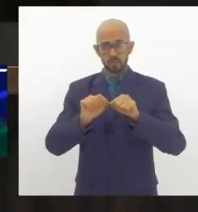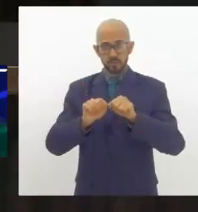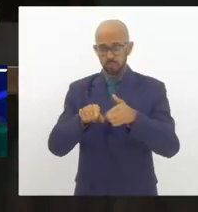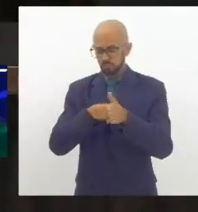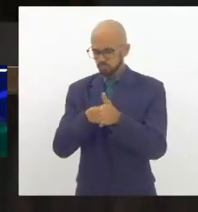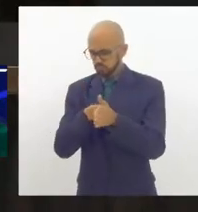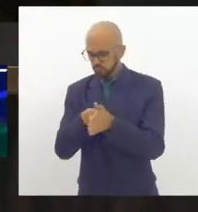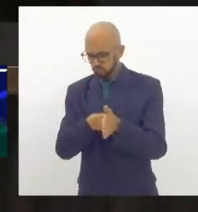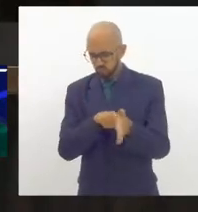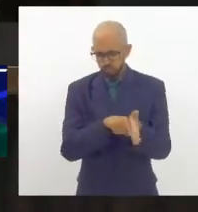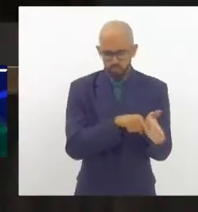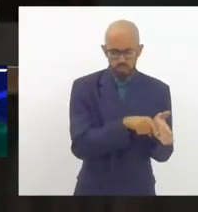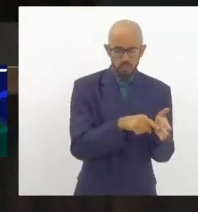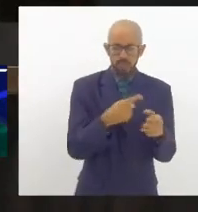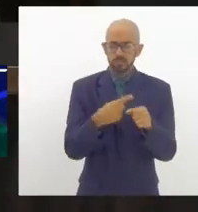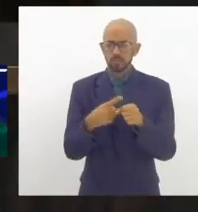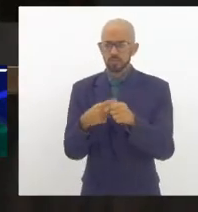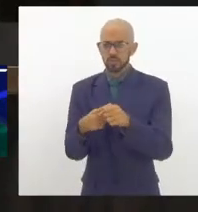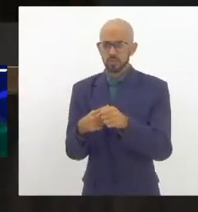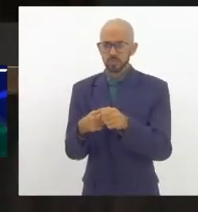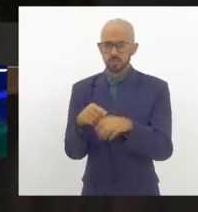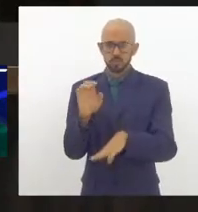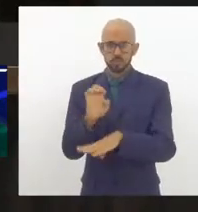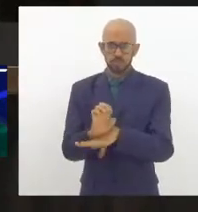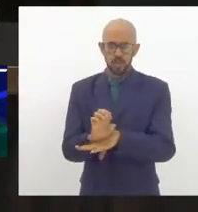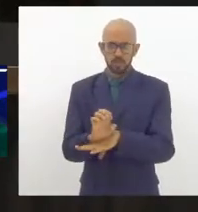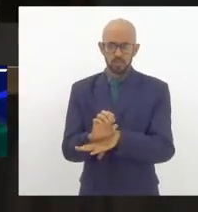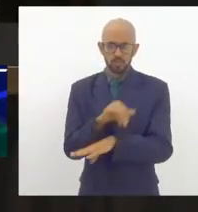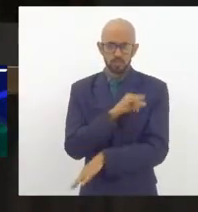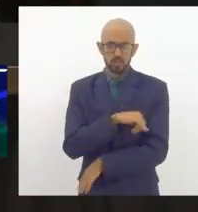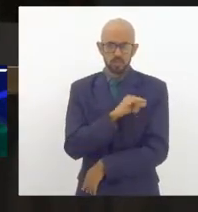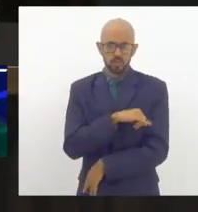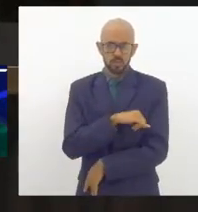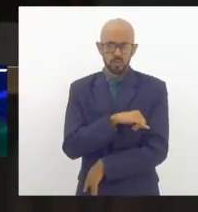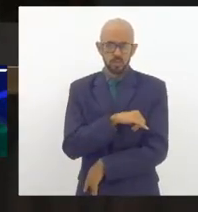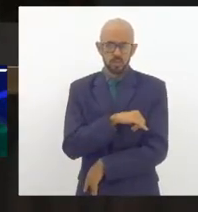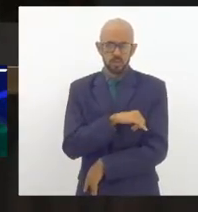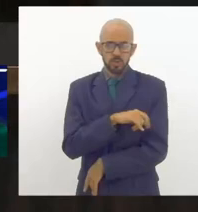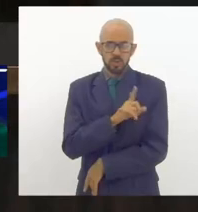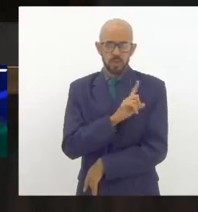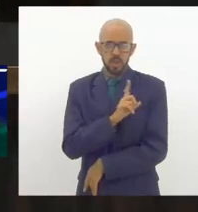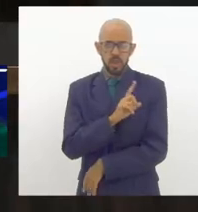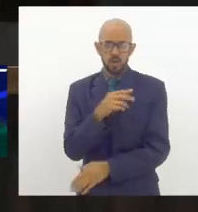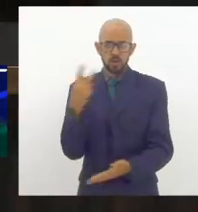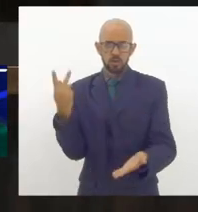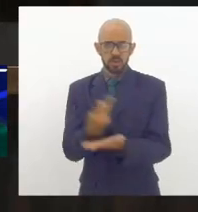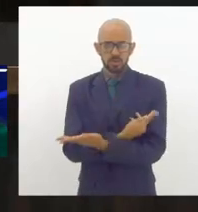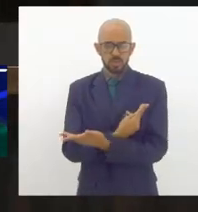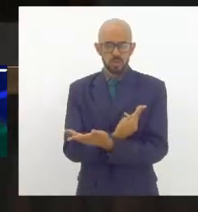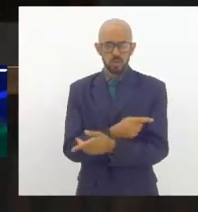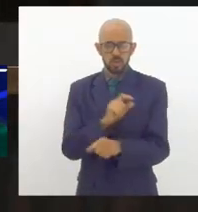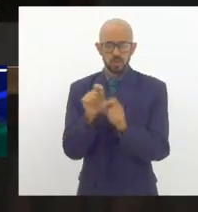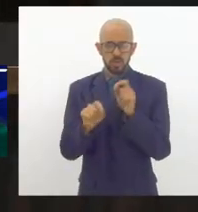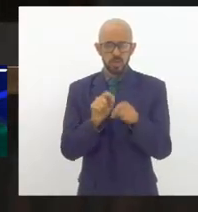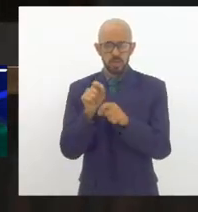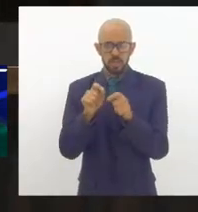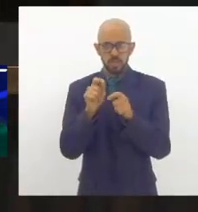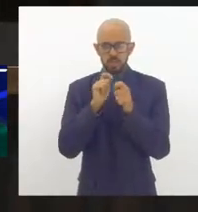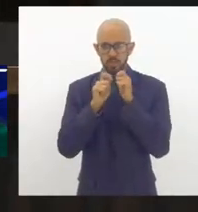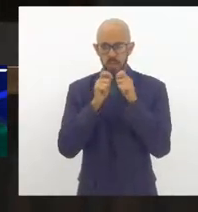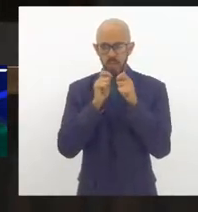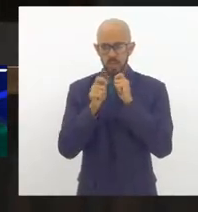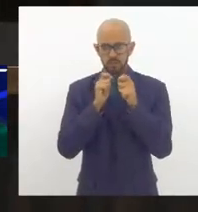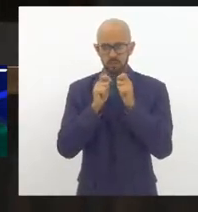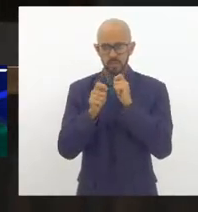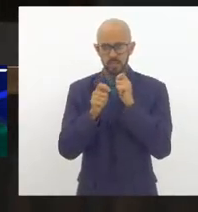varredura pelos municípios do nosso estado e não e por parte de nenhuma das pessoas entrevistadas